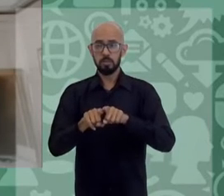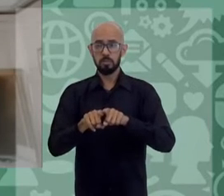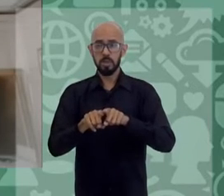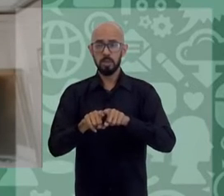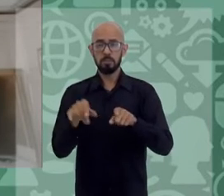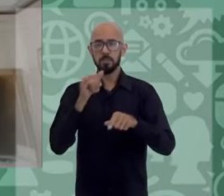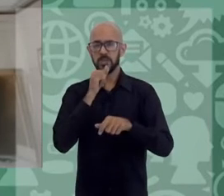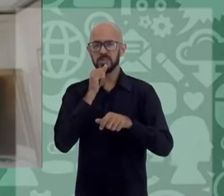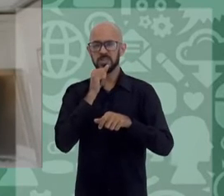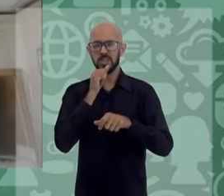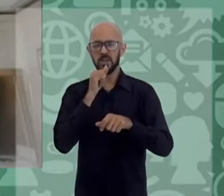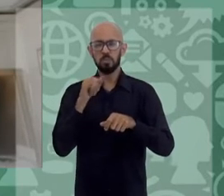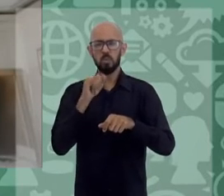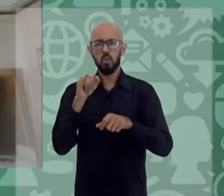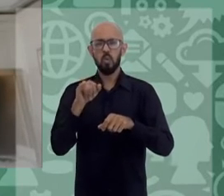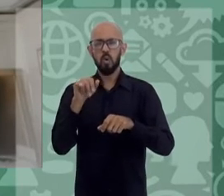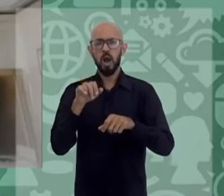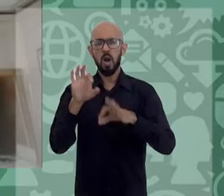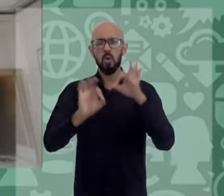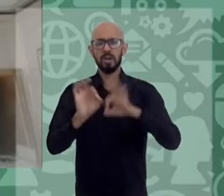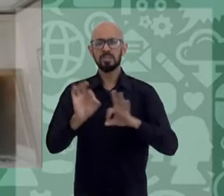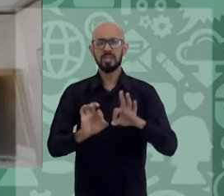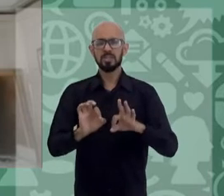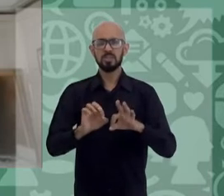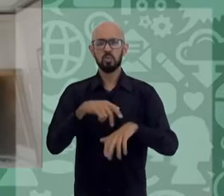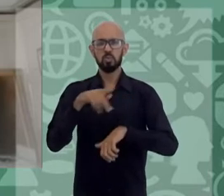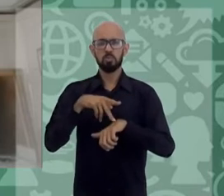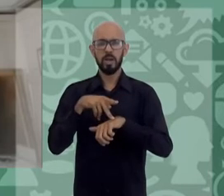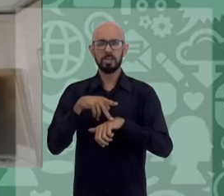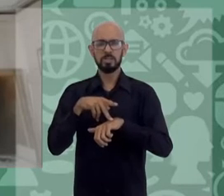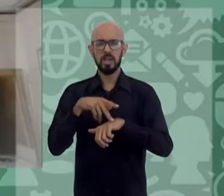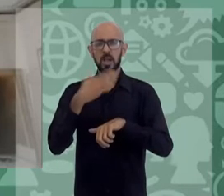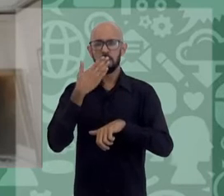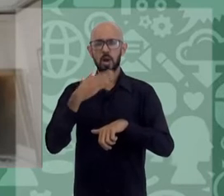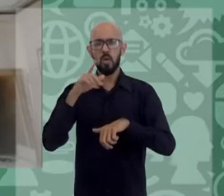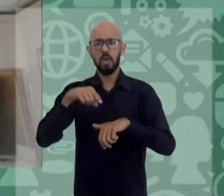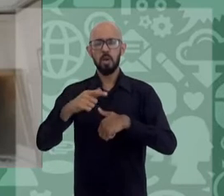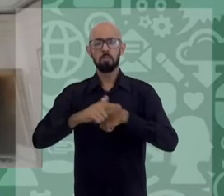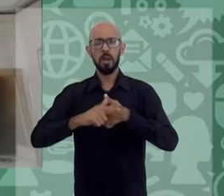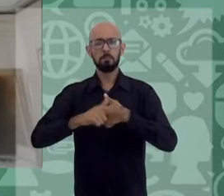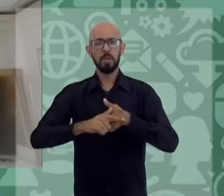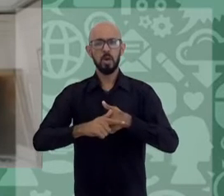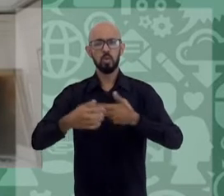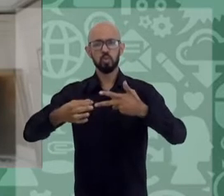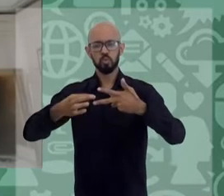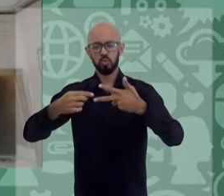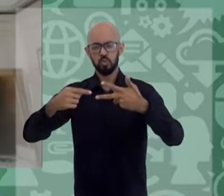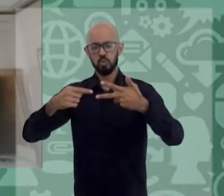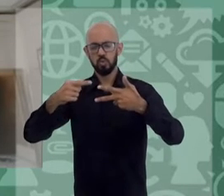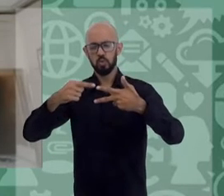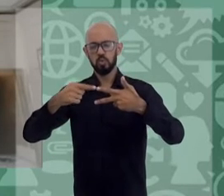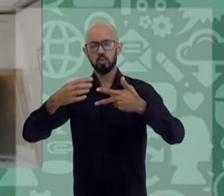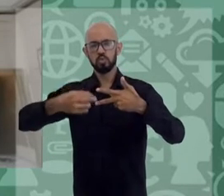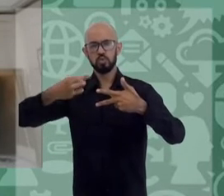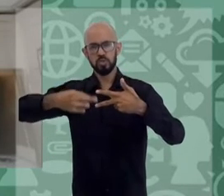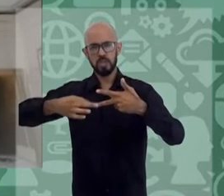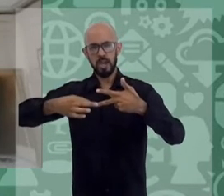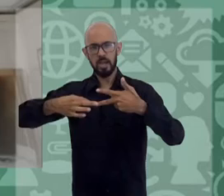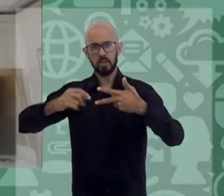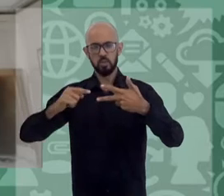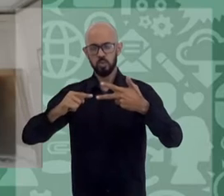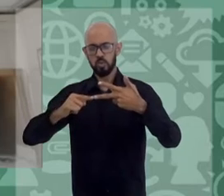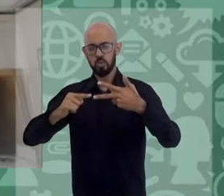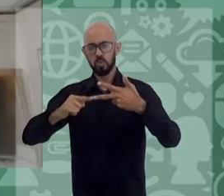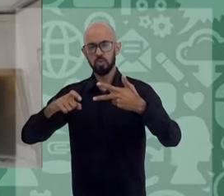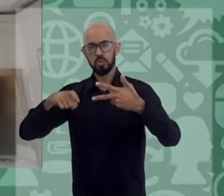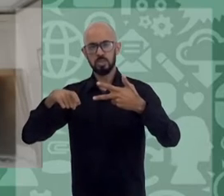a organização federativa do país, sabe? Qual que é o papel do judiciário, qual que é o papel da Câmara, da Assembleia,